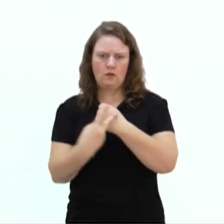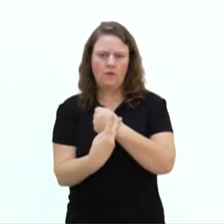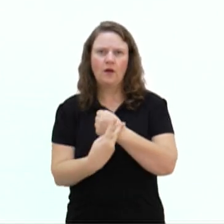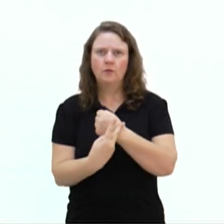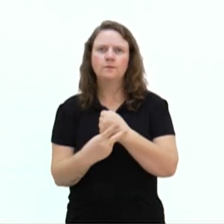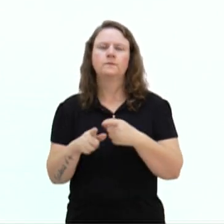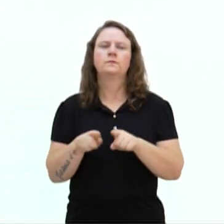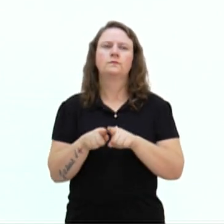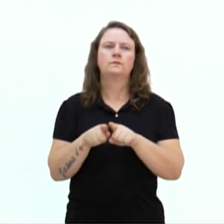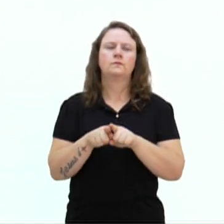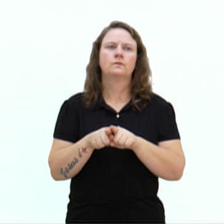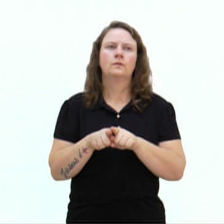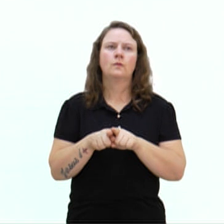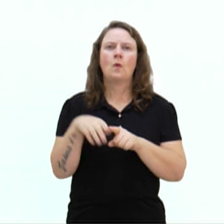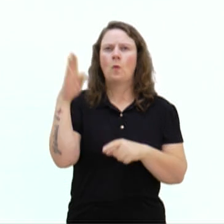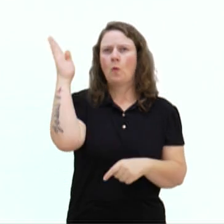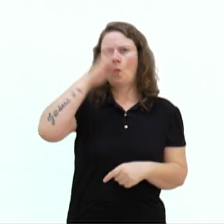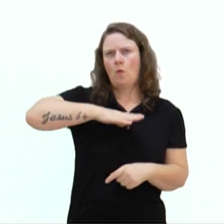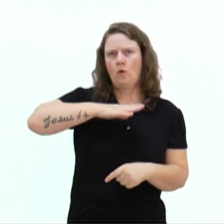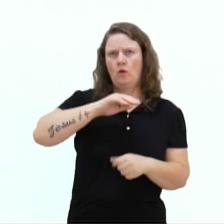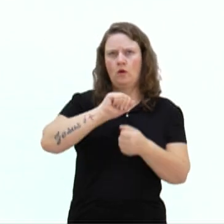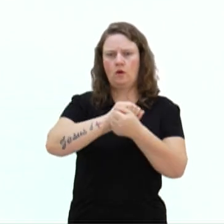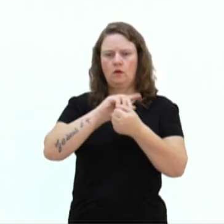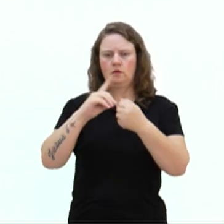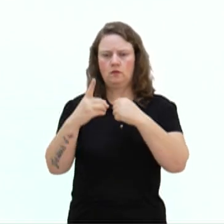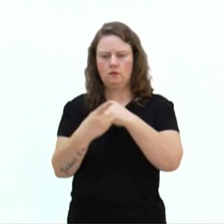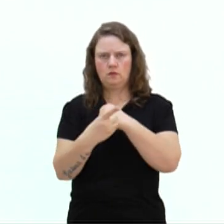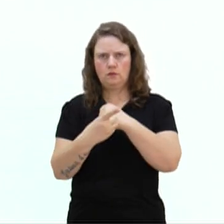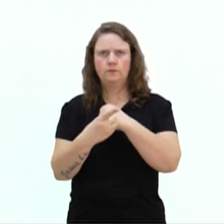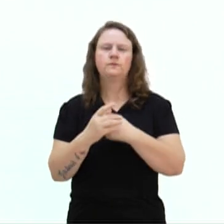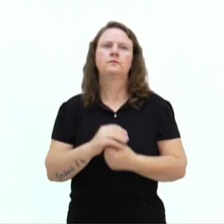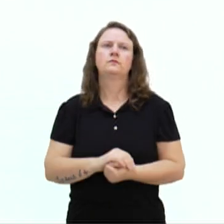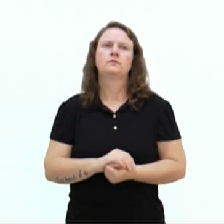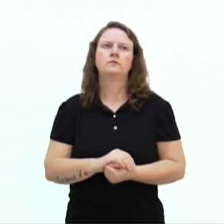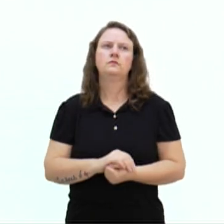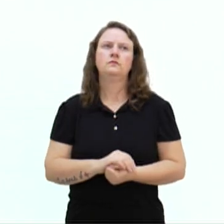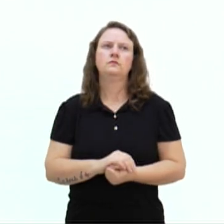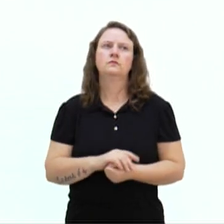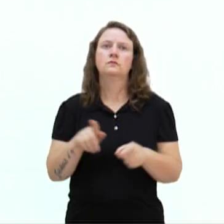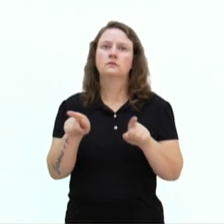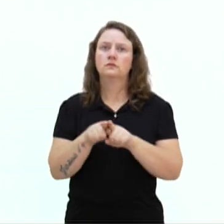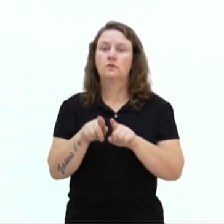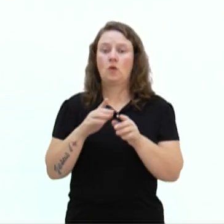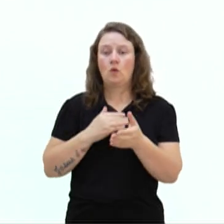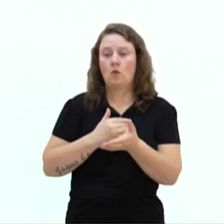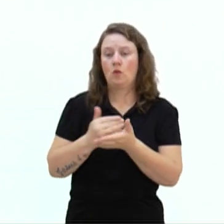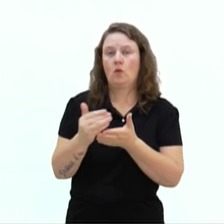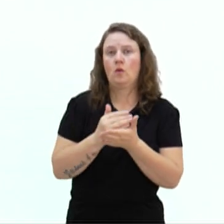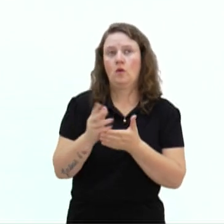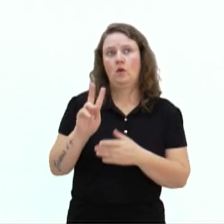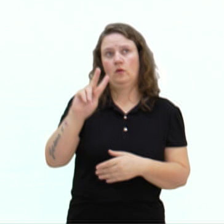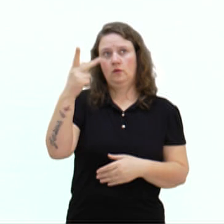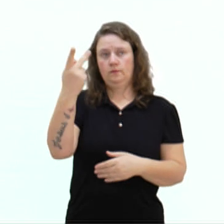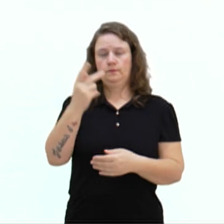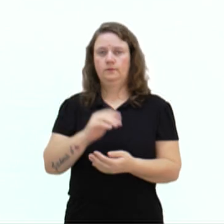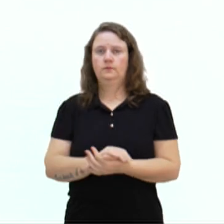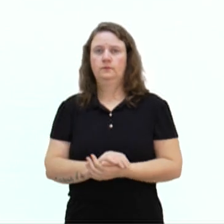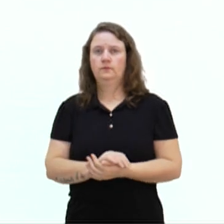mal e a palavra seguinte vai começar com um H. Então, observe